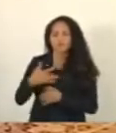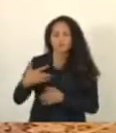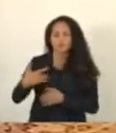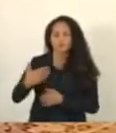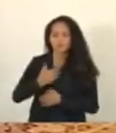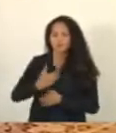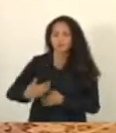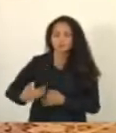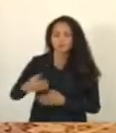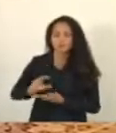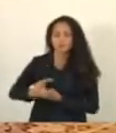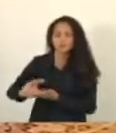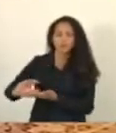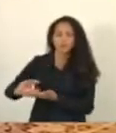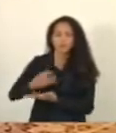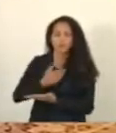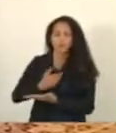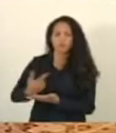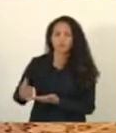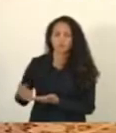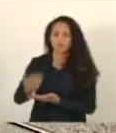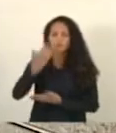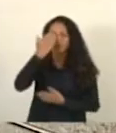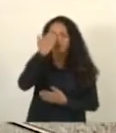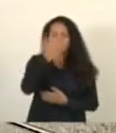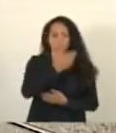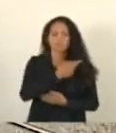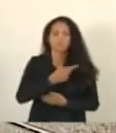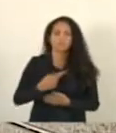público. Muito obrigado, senhoras e senhores parlamentares.